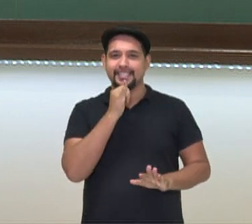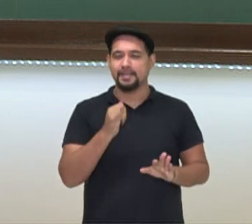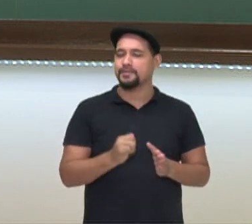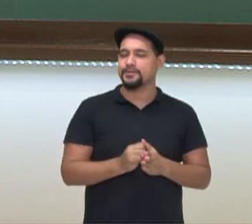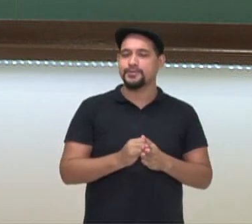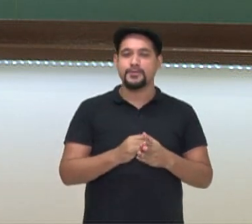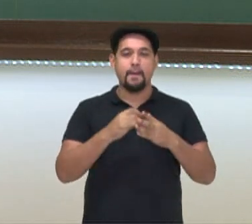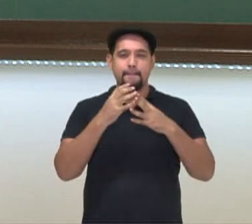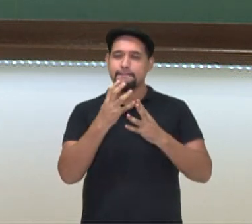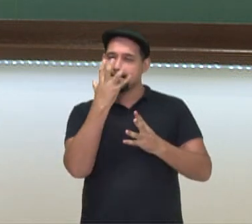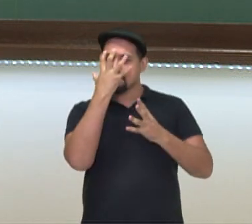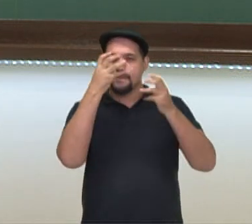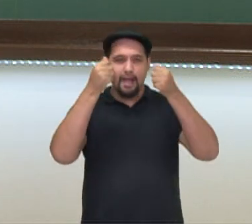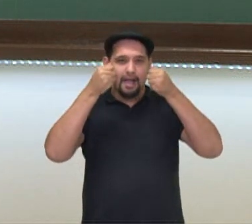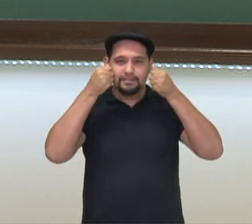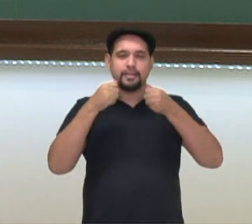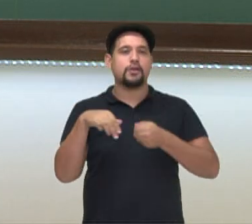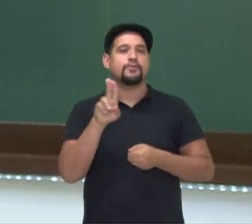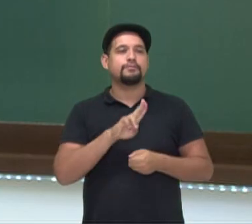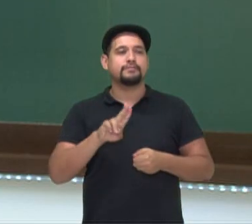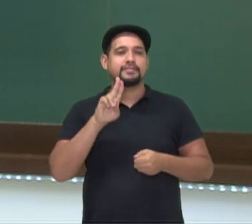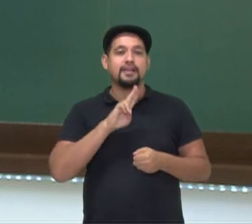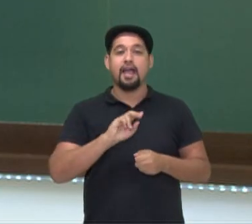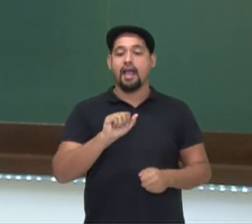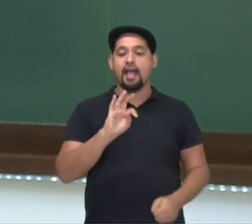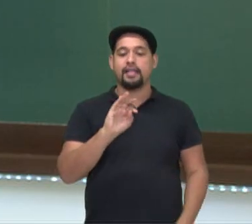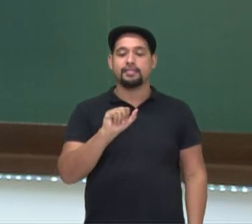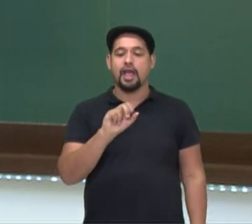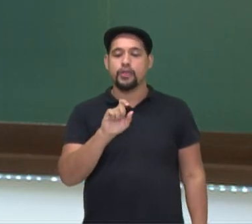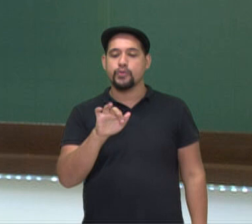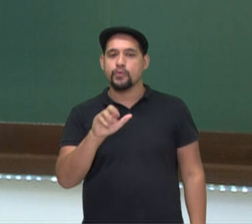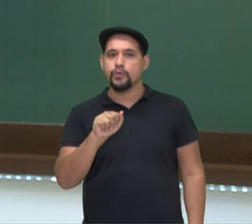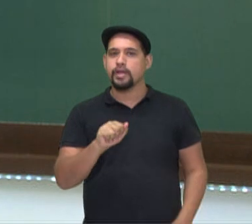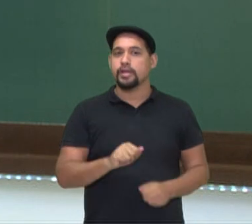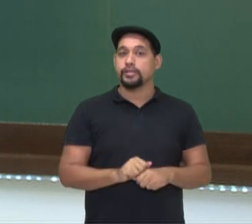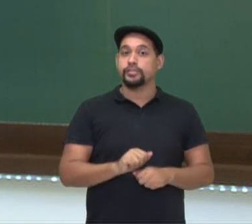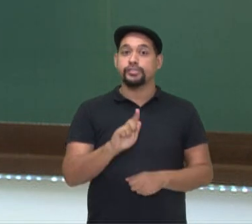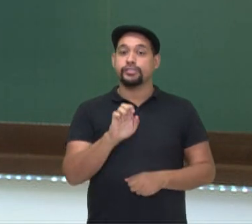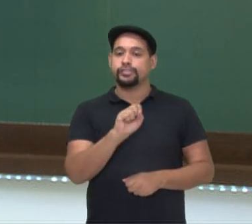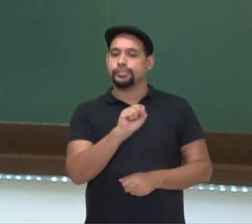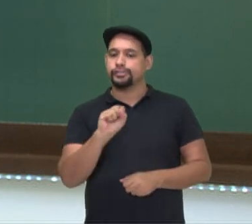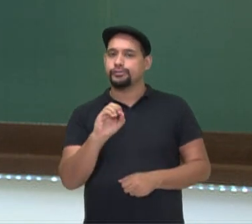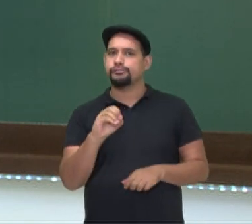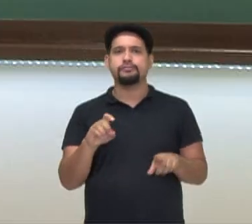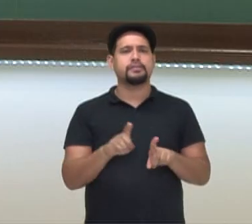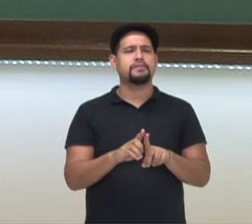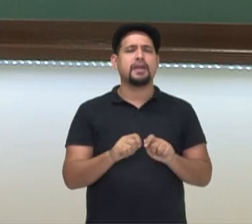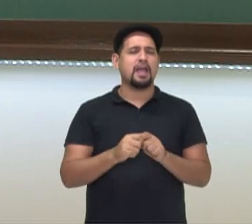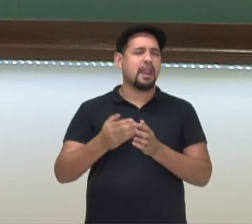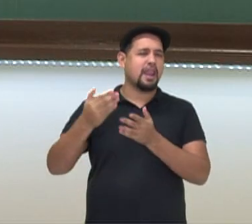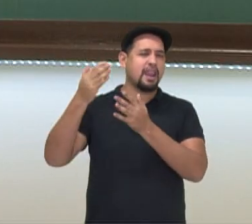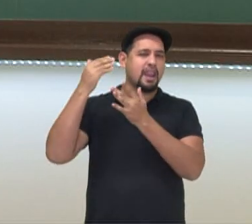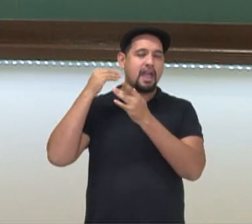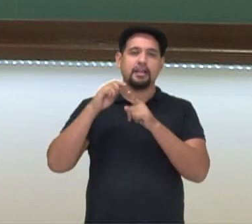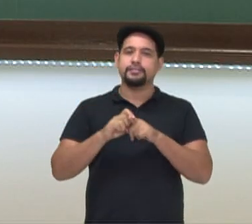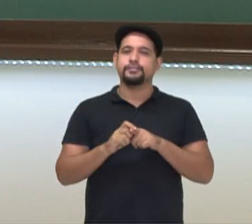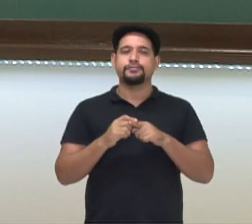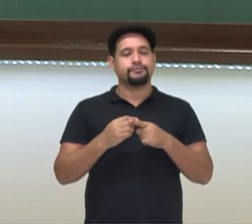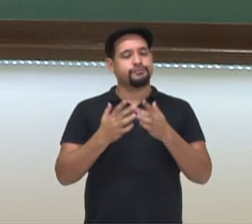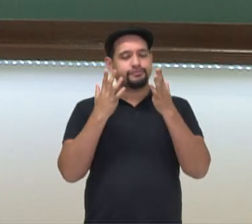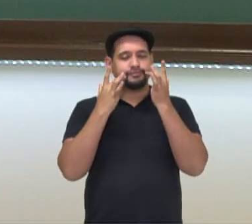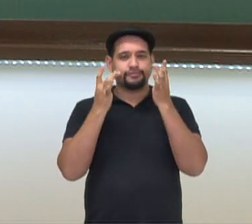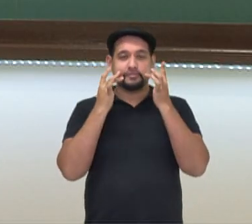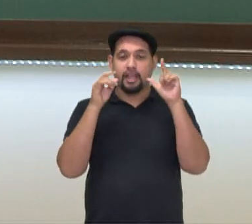né? Máscara essa feita de atadura de gesso, tá? Então, na época do teatro grego, elas